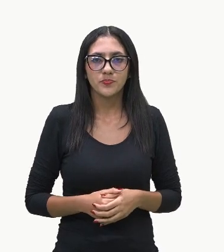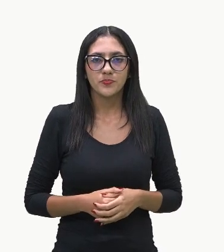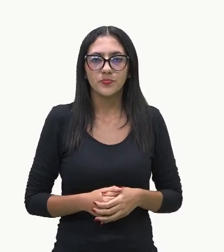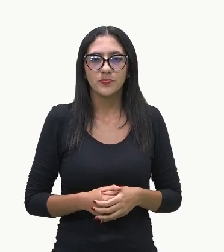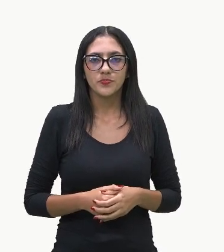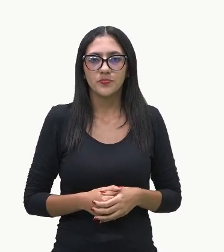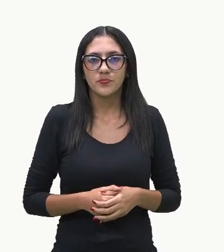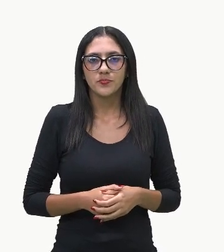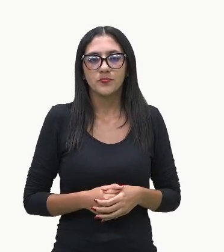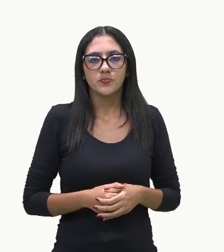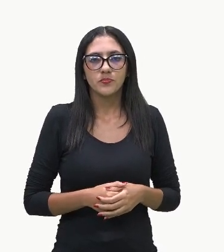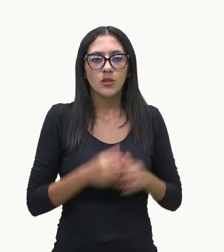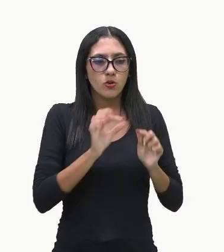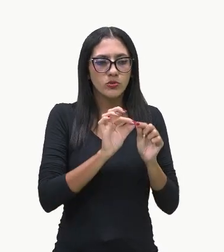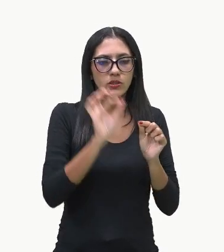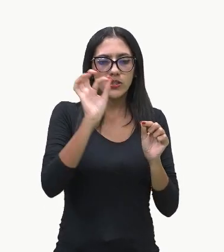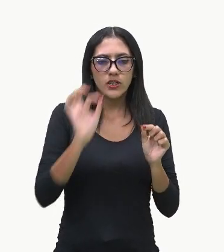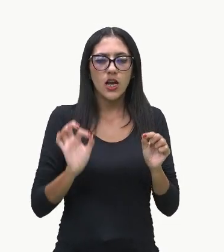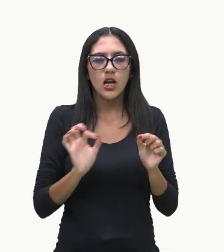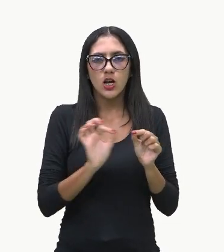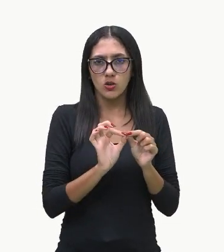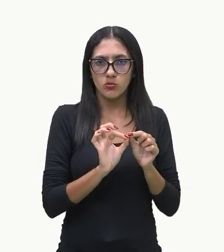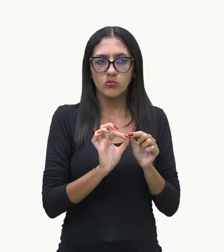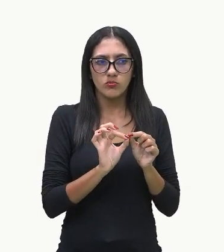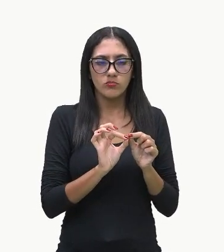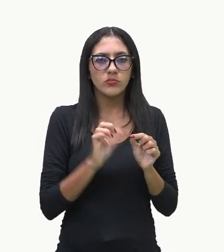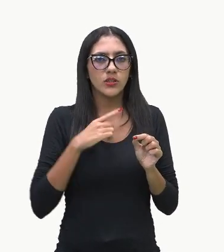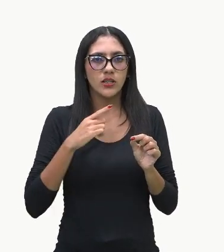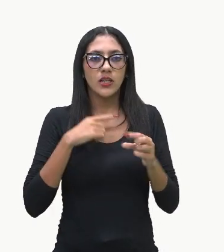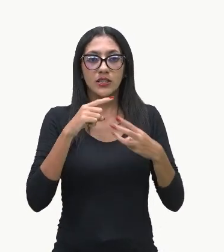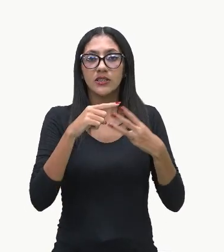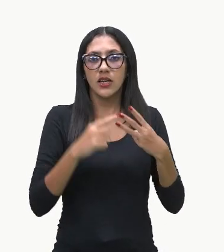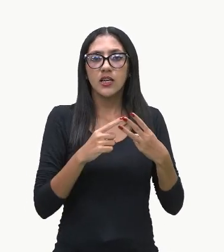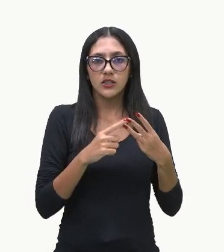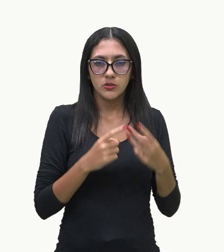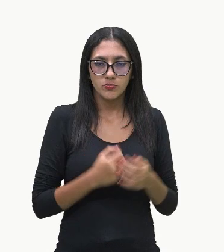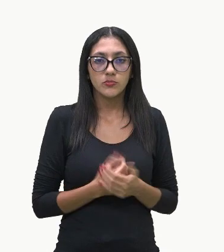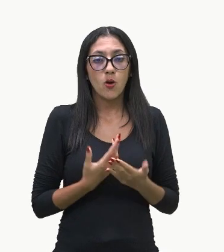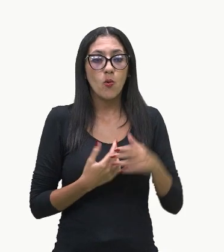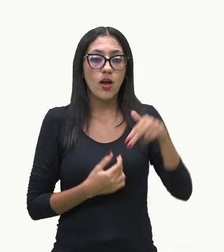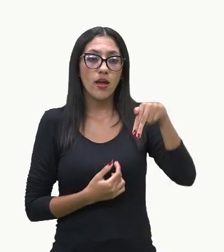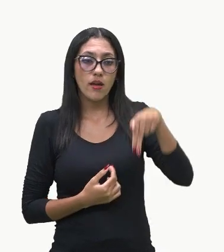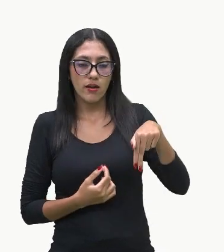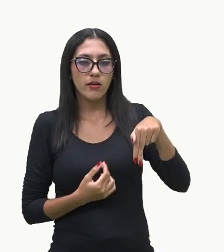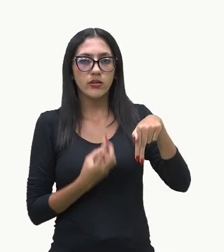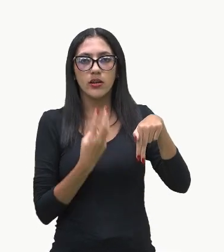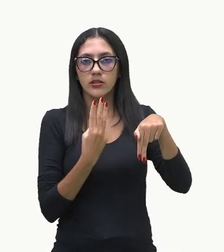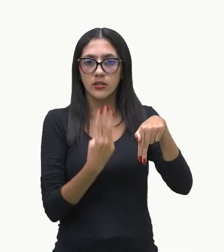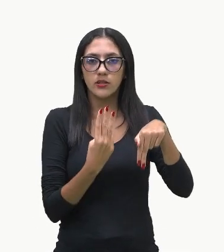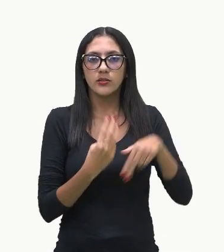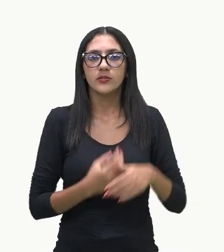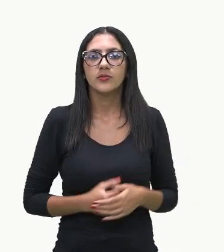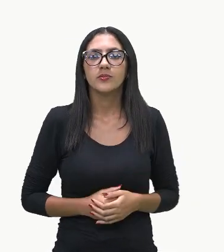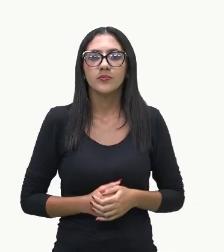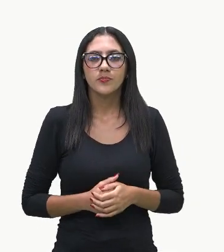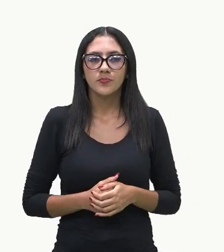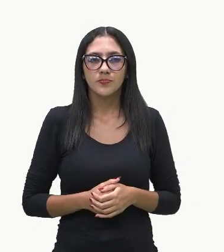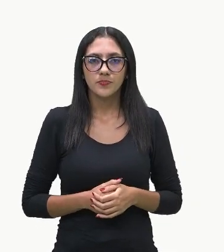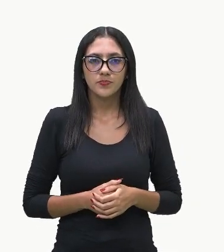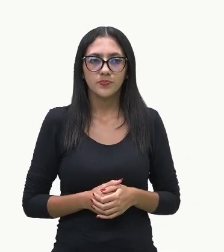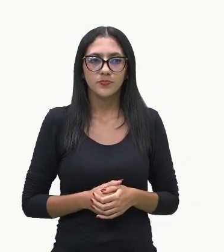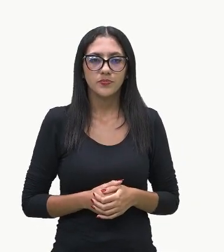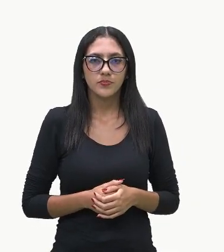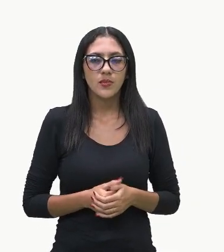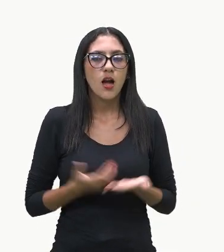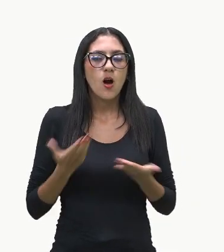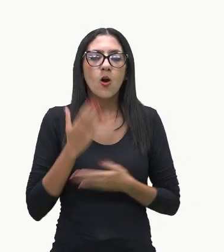que tem 3 lados, ou seja, N é igual a 3, aplicando a fórmula para saber aí a